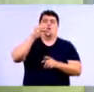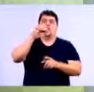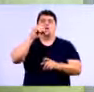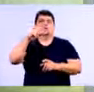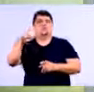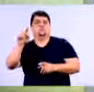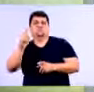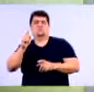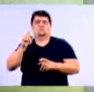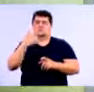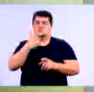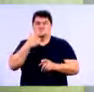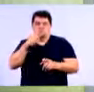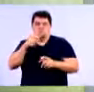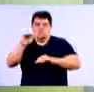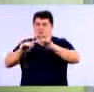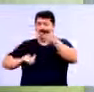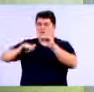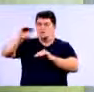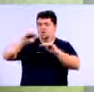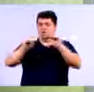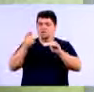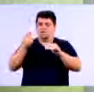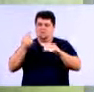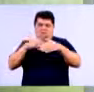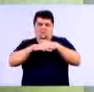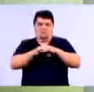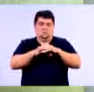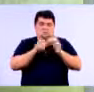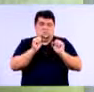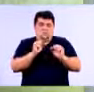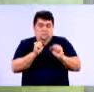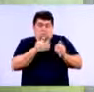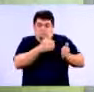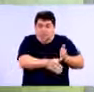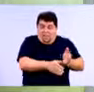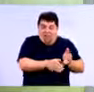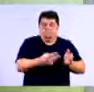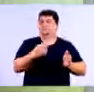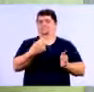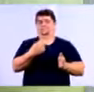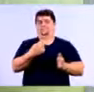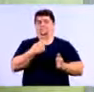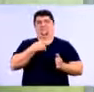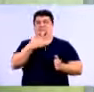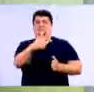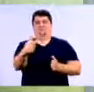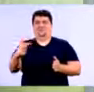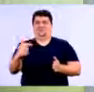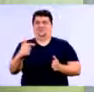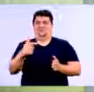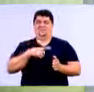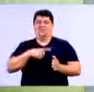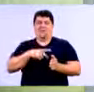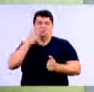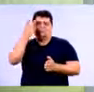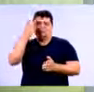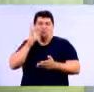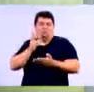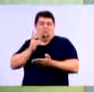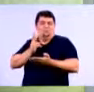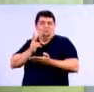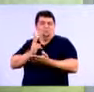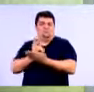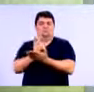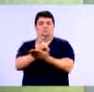oscila, ele não pega o seu dinheiro e coloca em determinada condição que ele pode correr um risco. É como se você pegasse 10 milhões e colocasse na